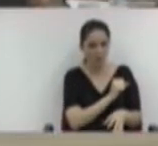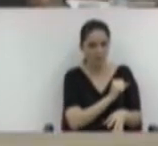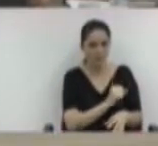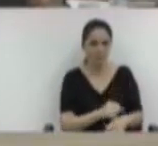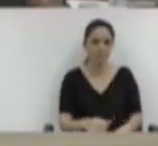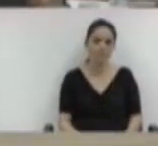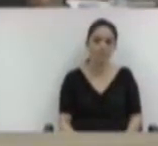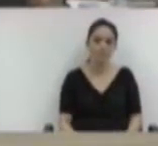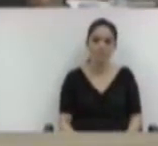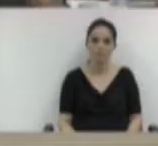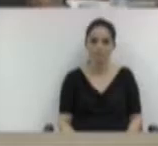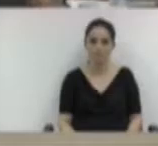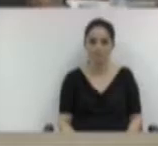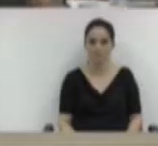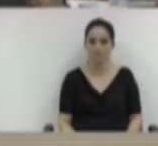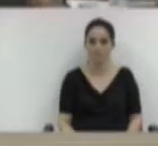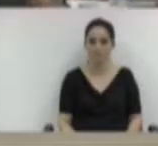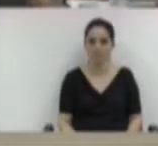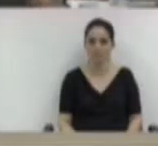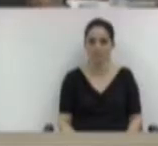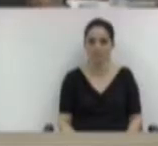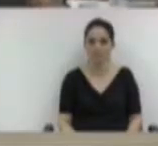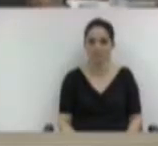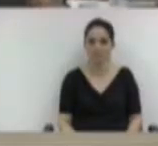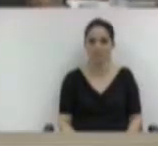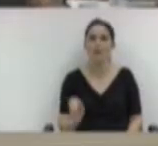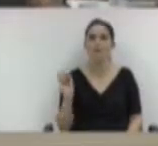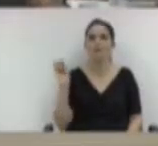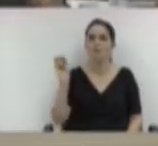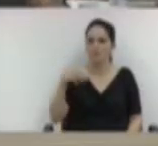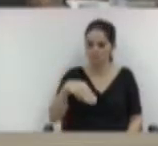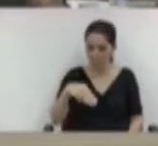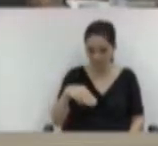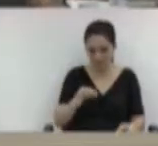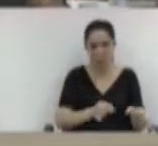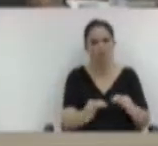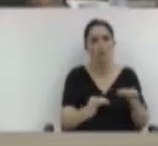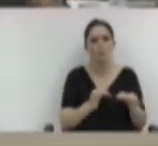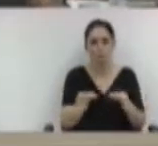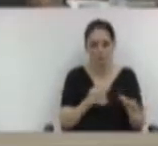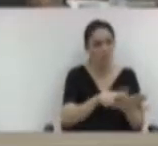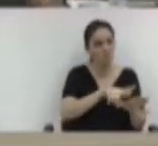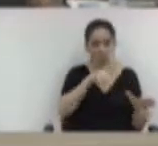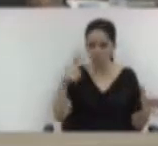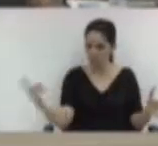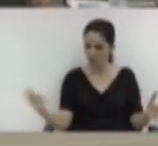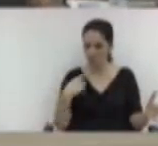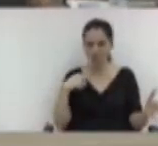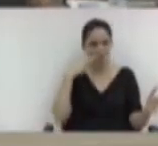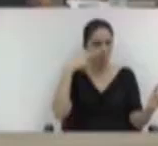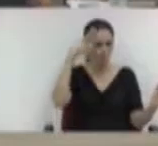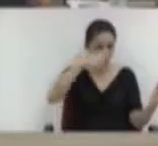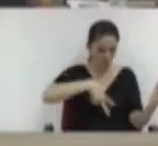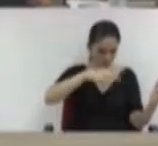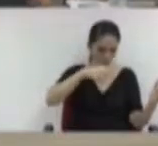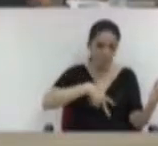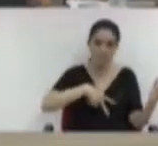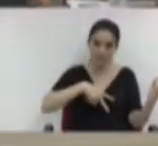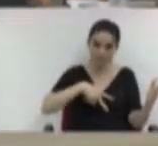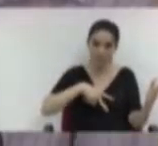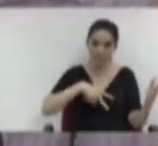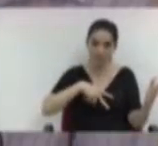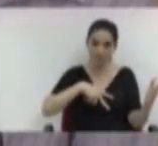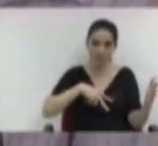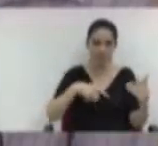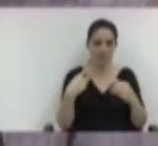vai ficar a pista do tiro de guerra de novo. Está se ensinando feito. Já saiu até no jornal esses dias que teve chuva, senhor presidente.